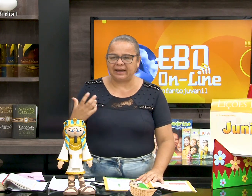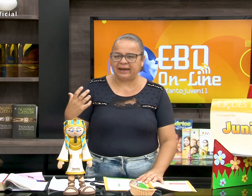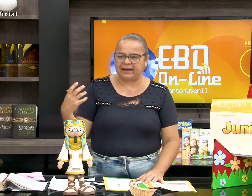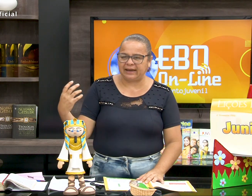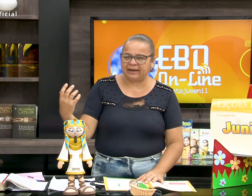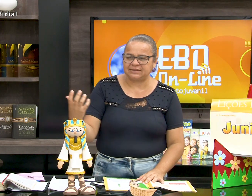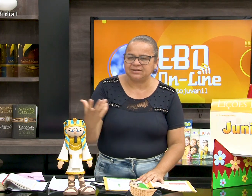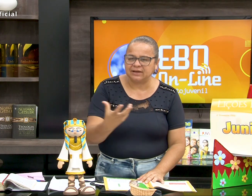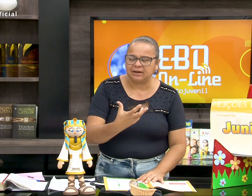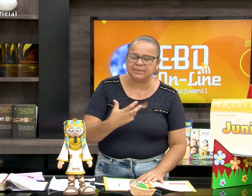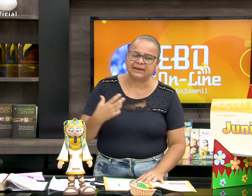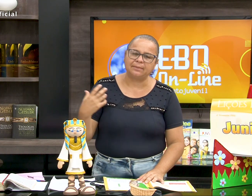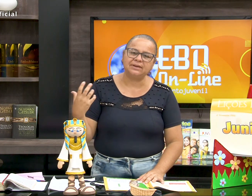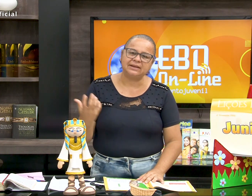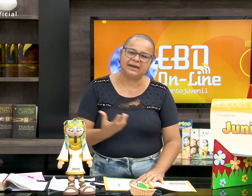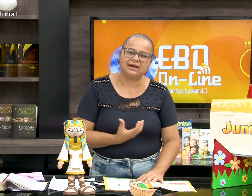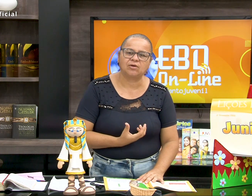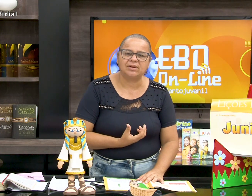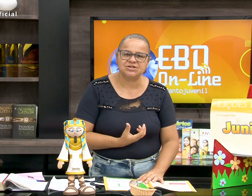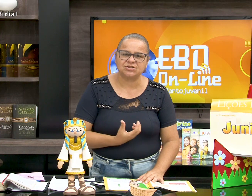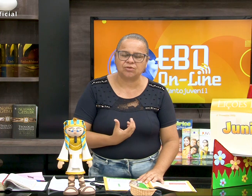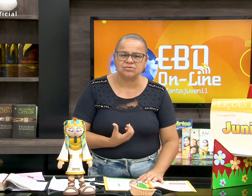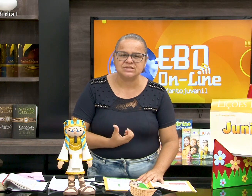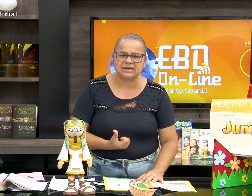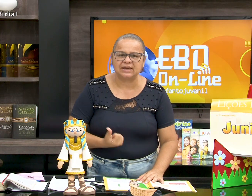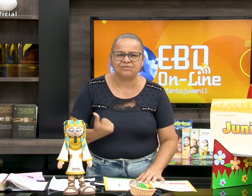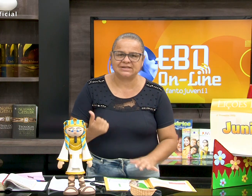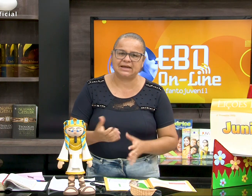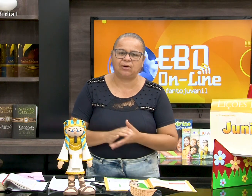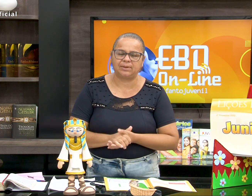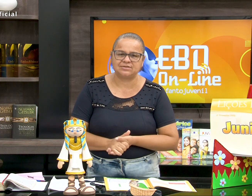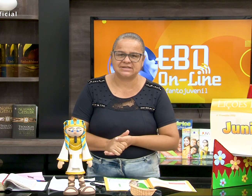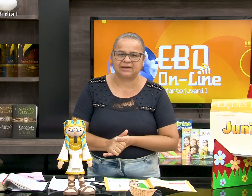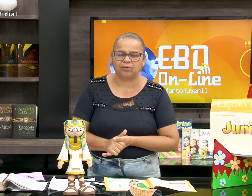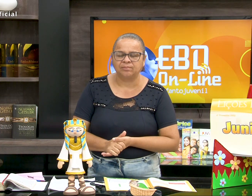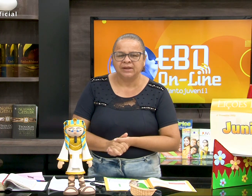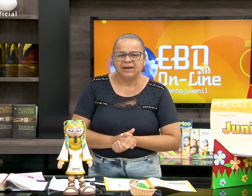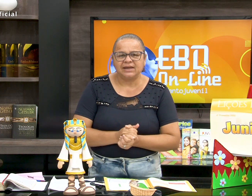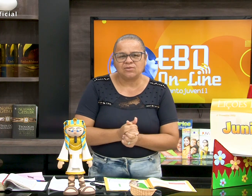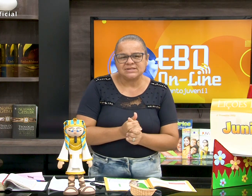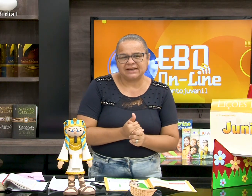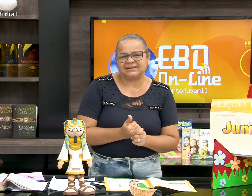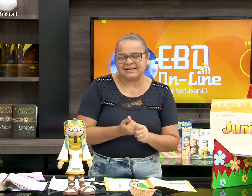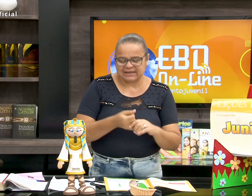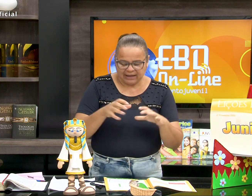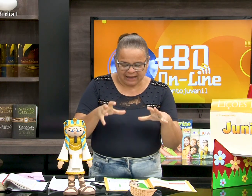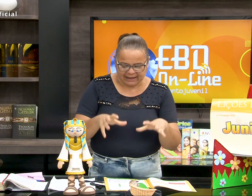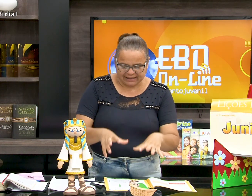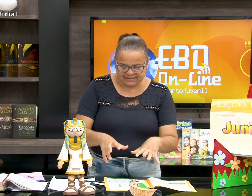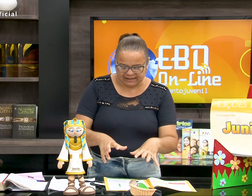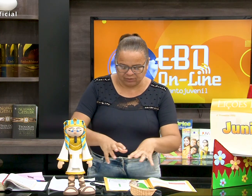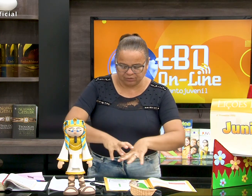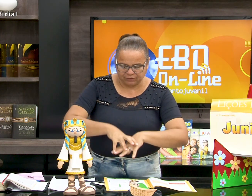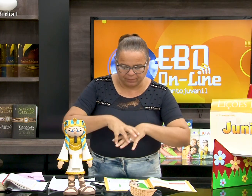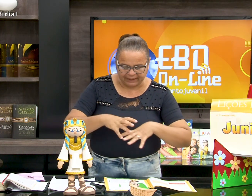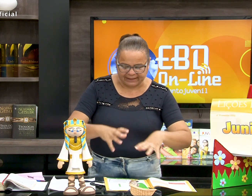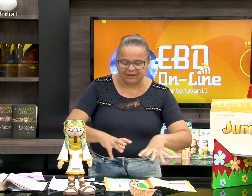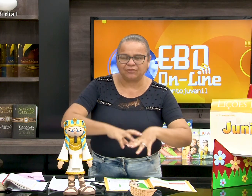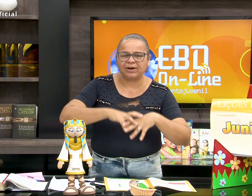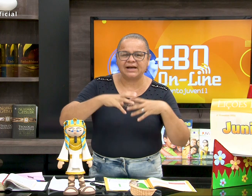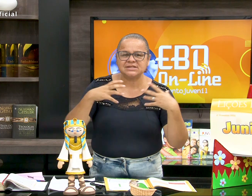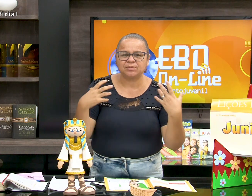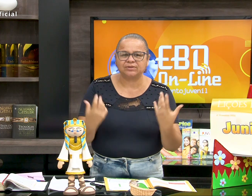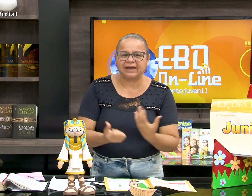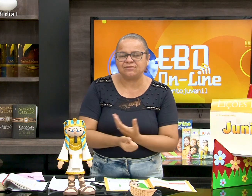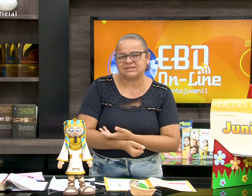dá dinâmica, maneira como a gente conduzir e fazer a obra do Senhor. E com certeza, aqueles alunos vão pegar,